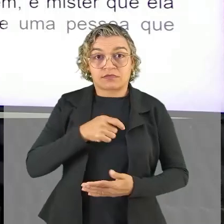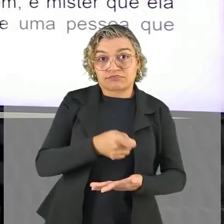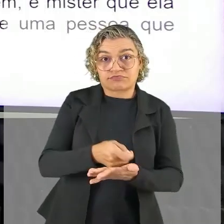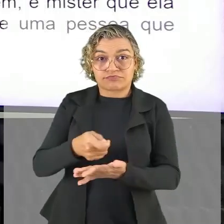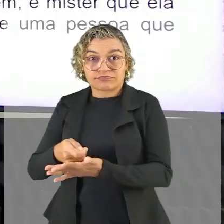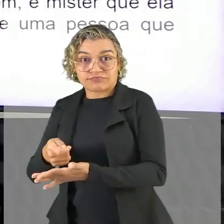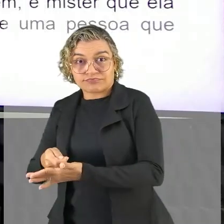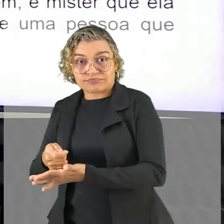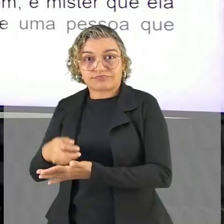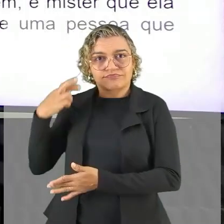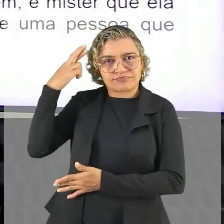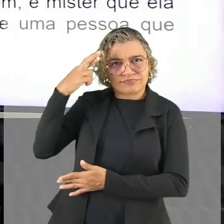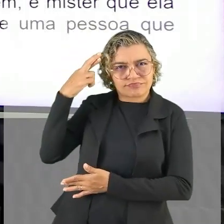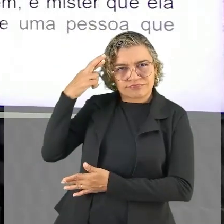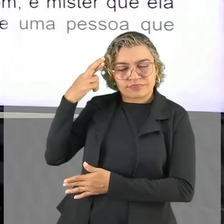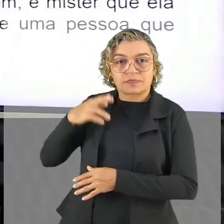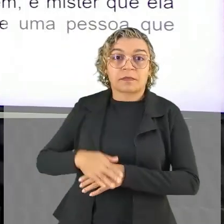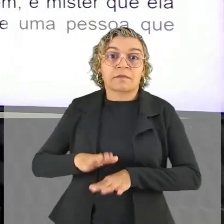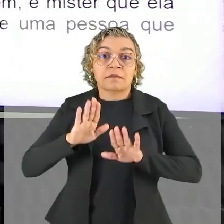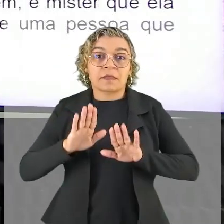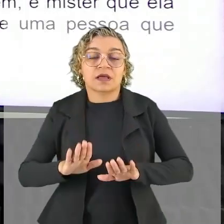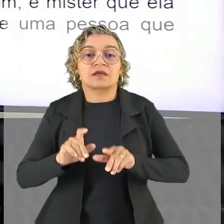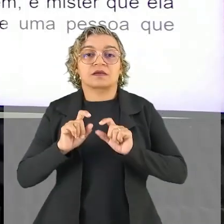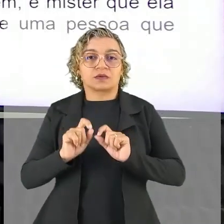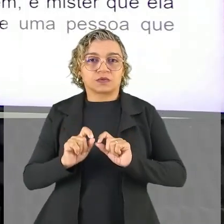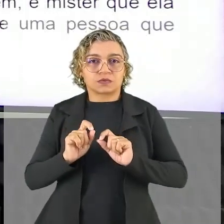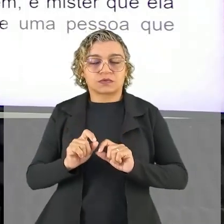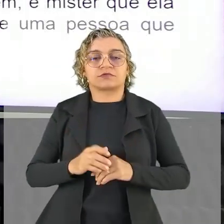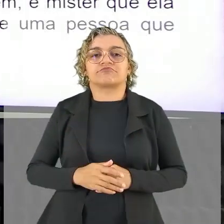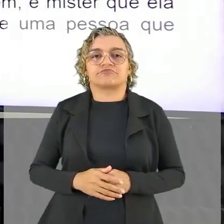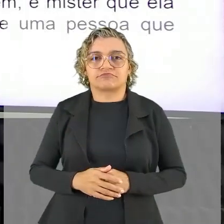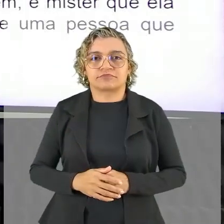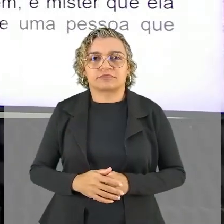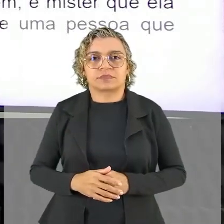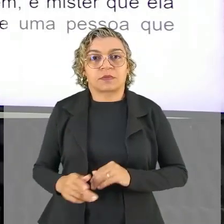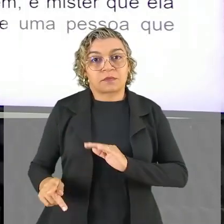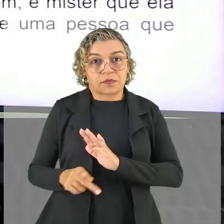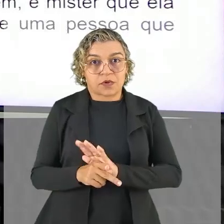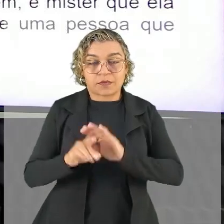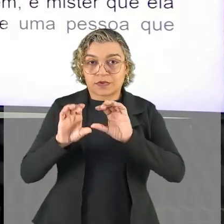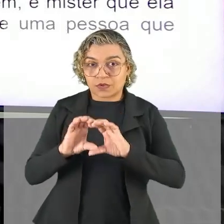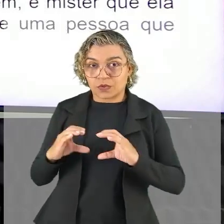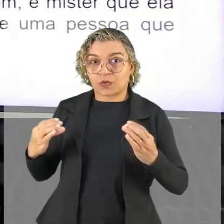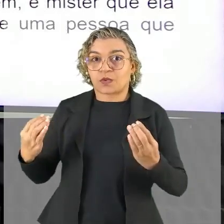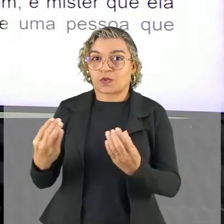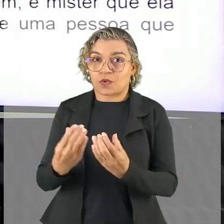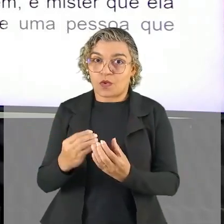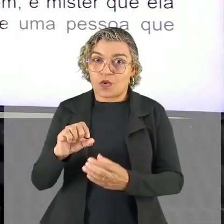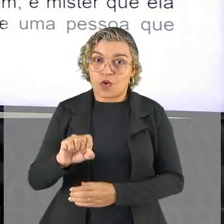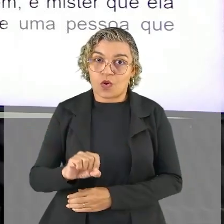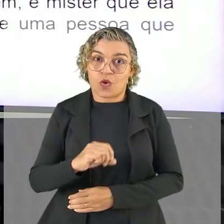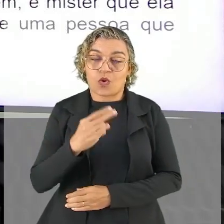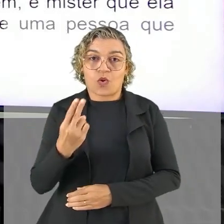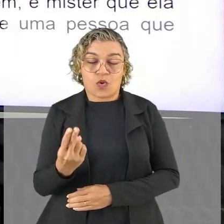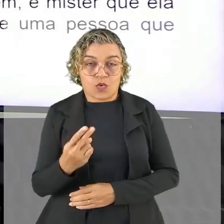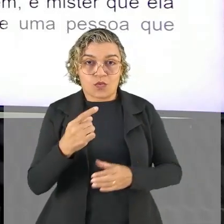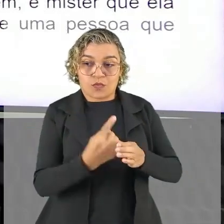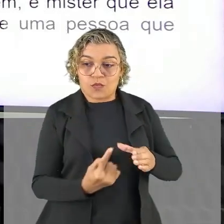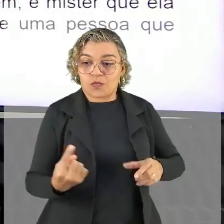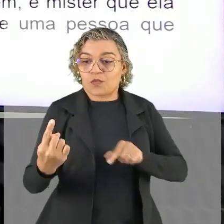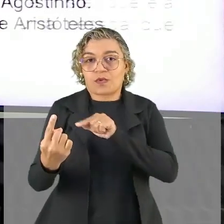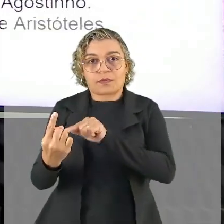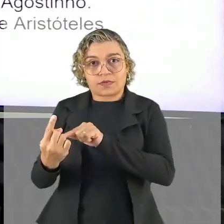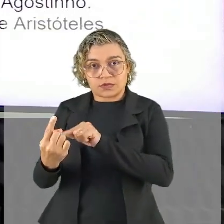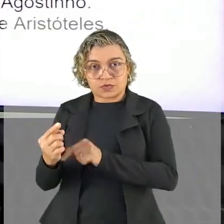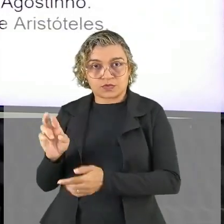racionais. Porém, é mister que ela emane da comunidade ou de uma pessoa que legitimamente